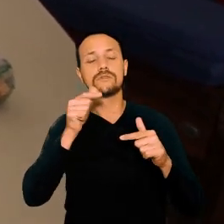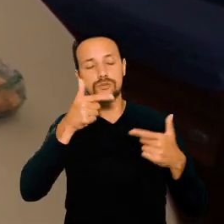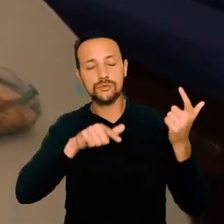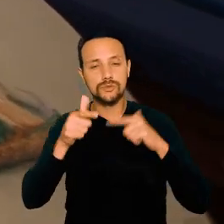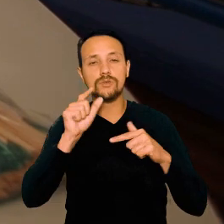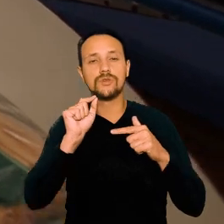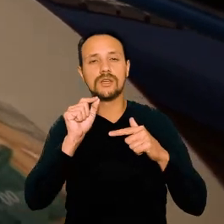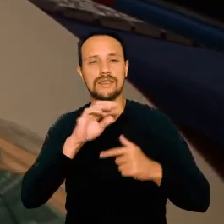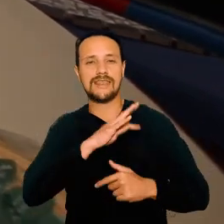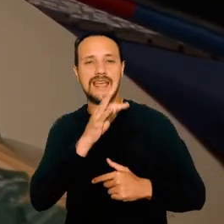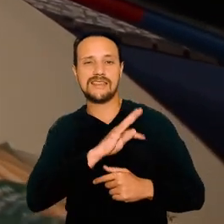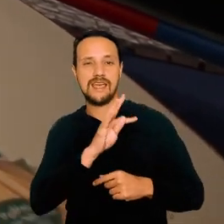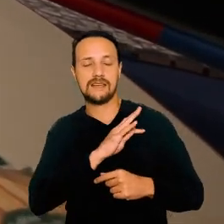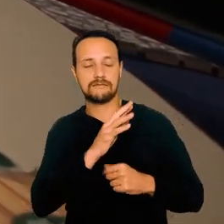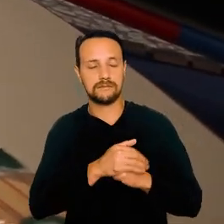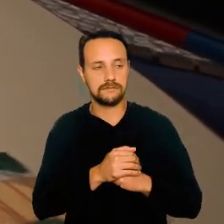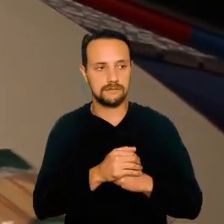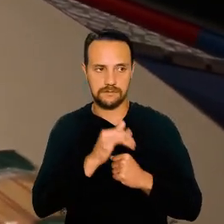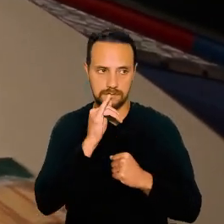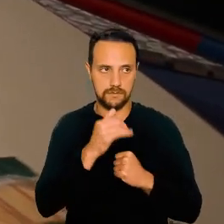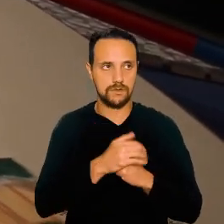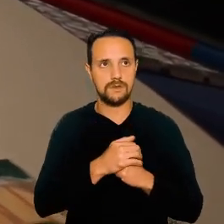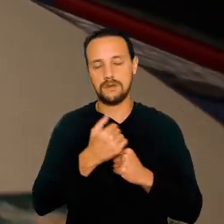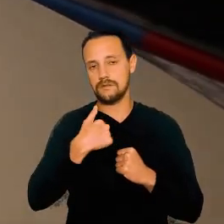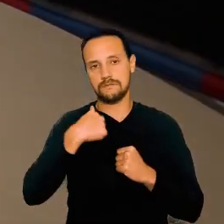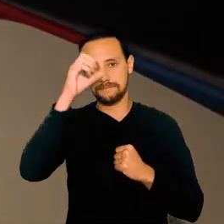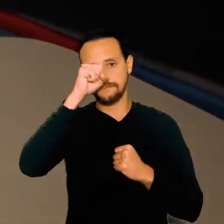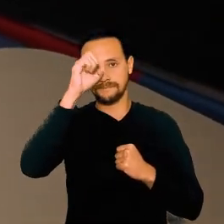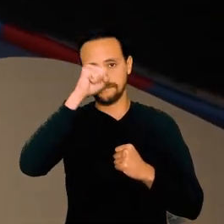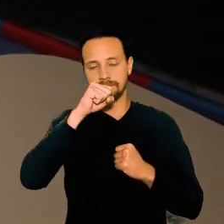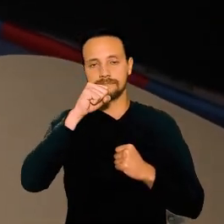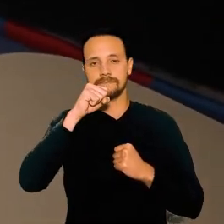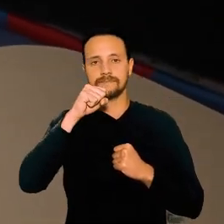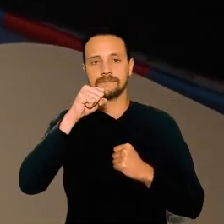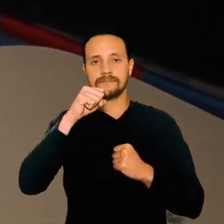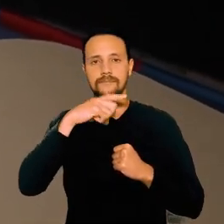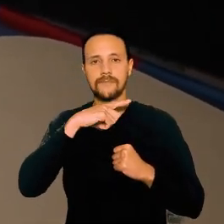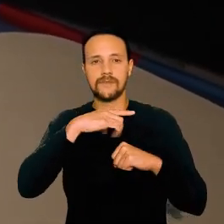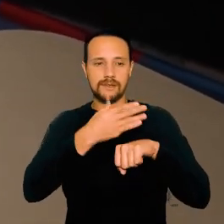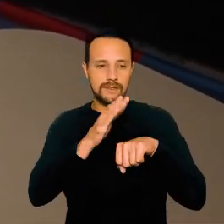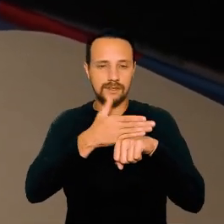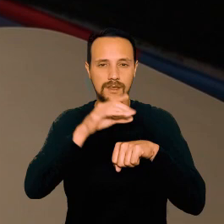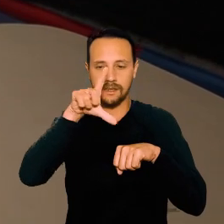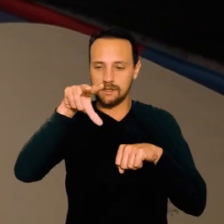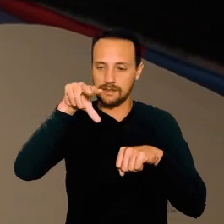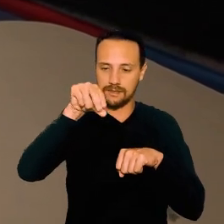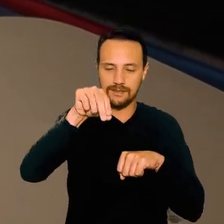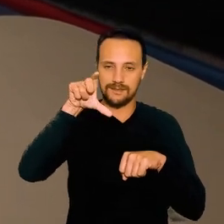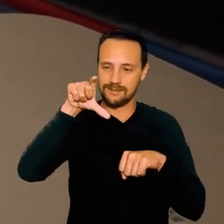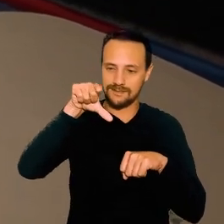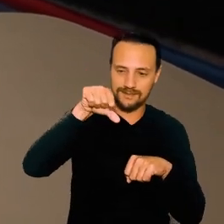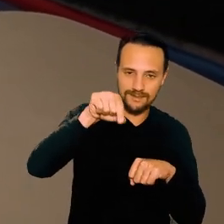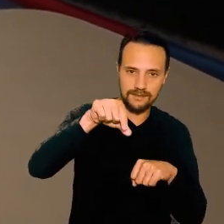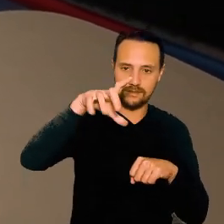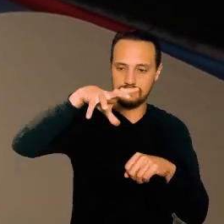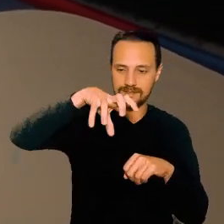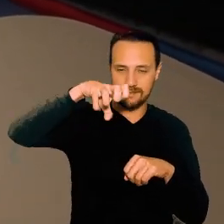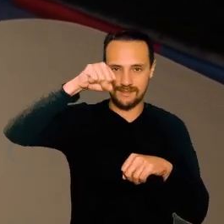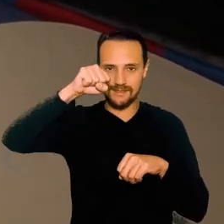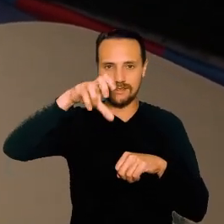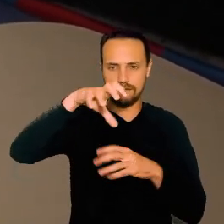eu comecei a ver, a partir da recuperação, eu comecei a ver de que eu podia... viver de novo e executar tudo o que eu